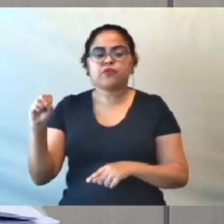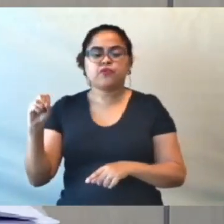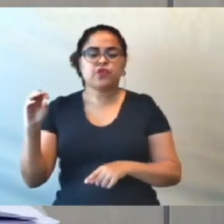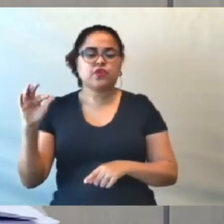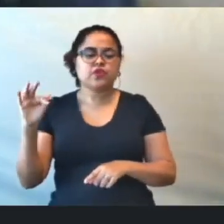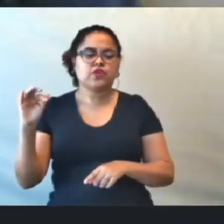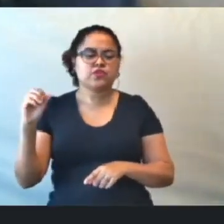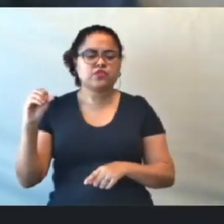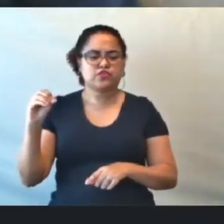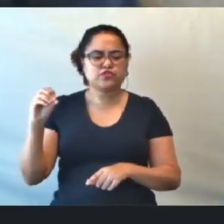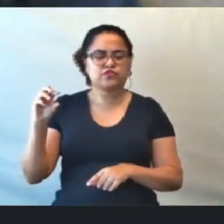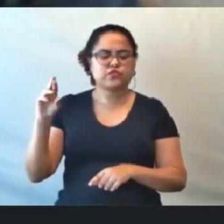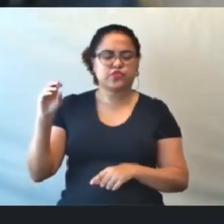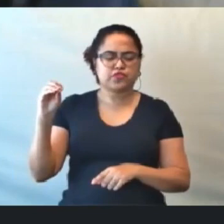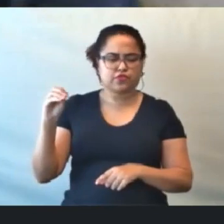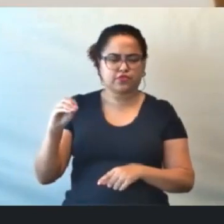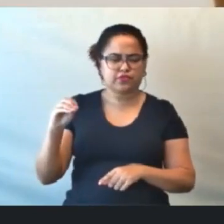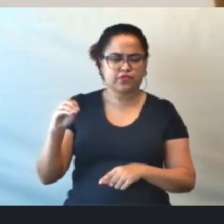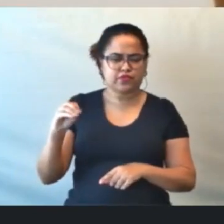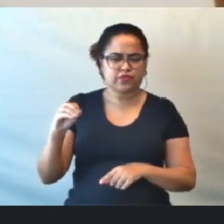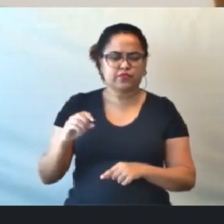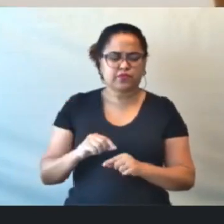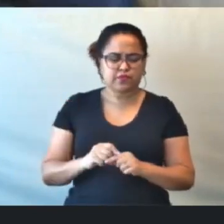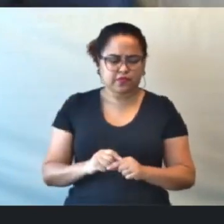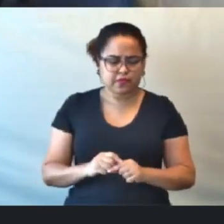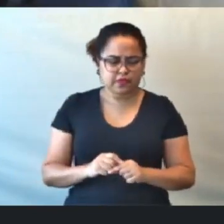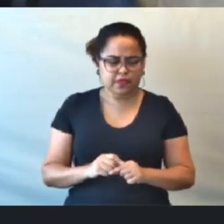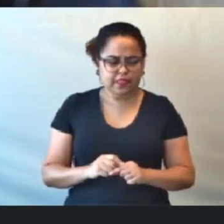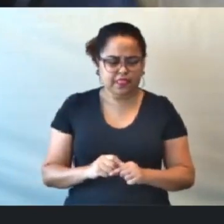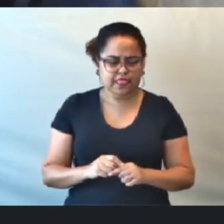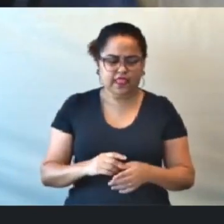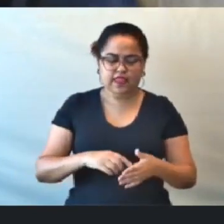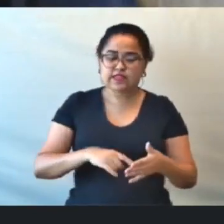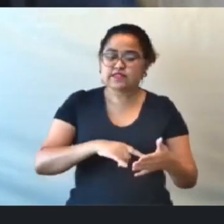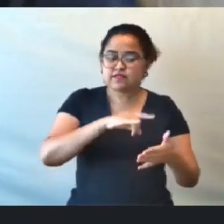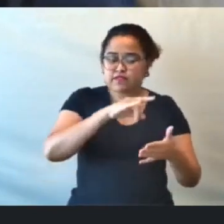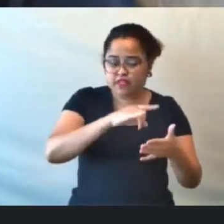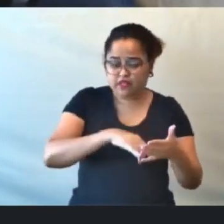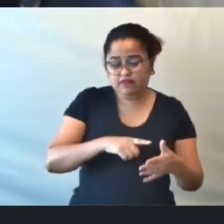Isso está no relatório assinado e com dados